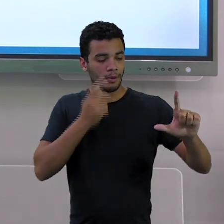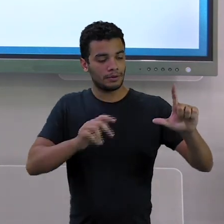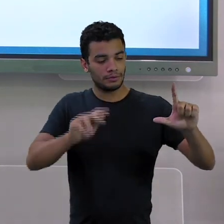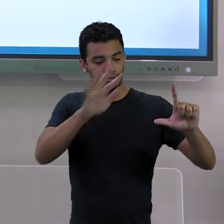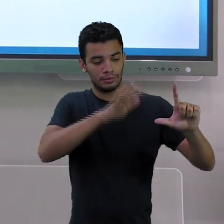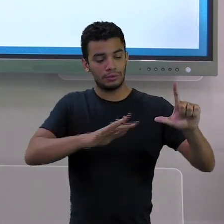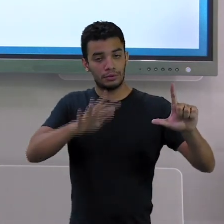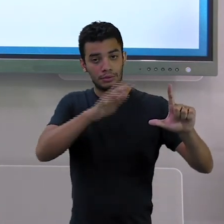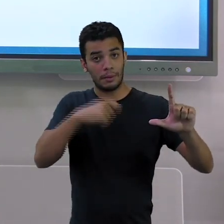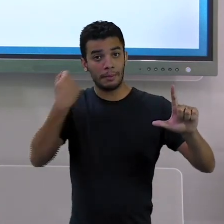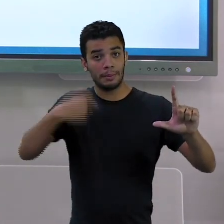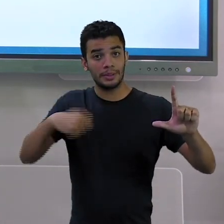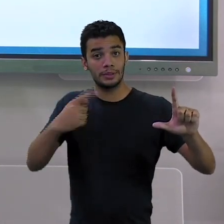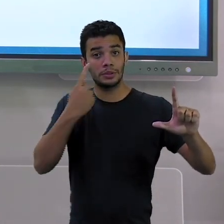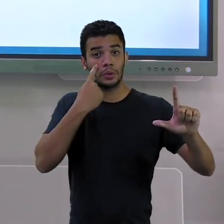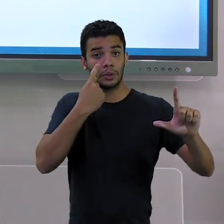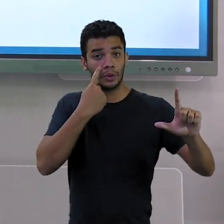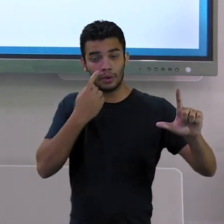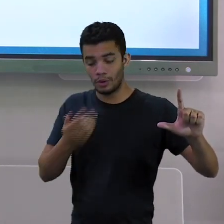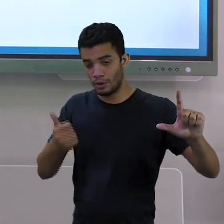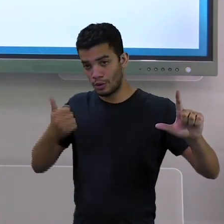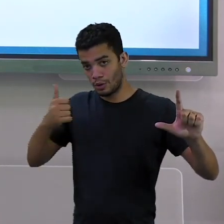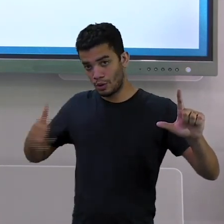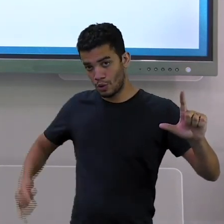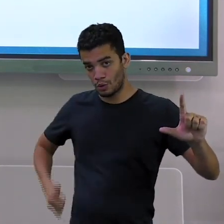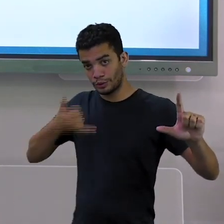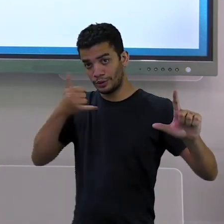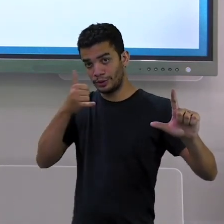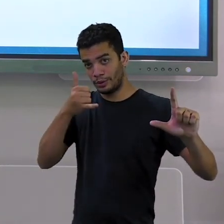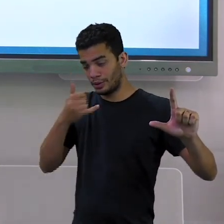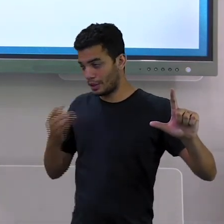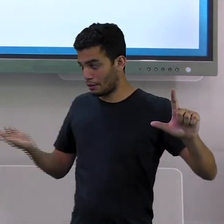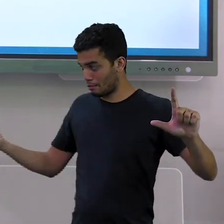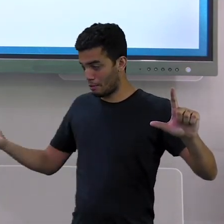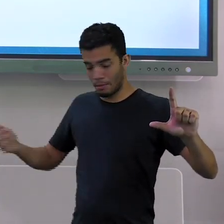a câmera do seu celular na imagem que aparece no canto da tela.